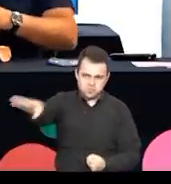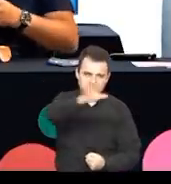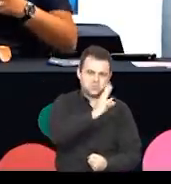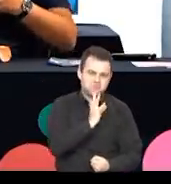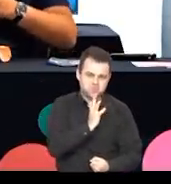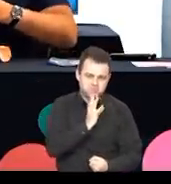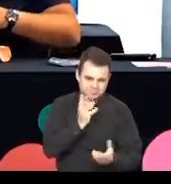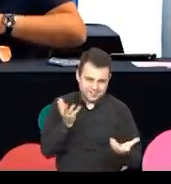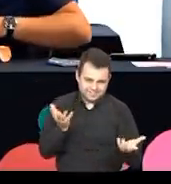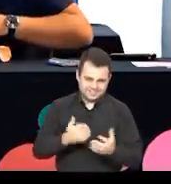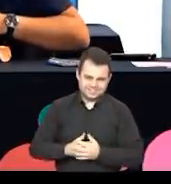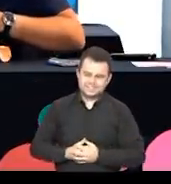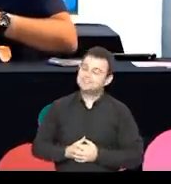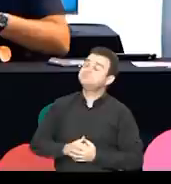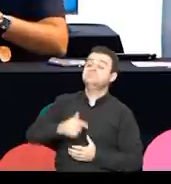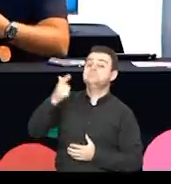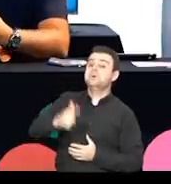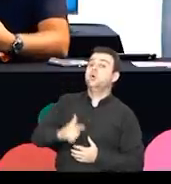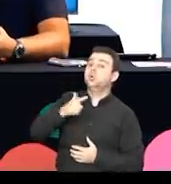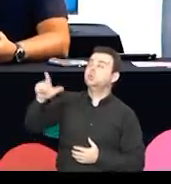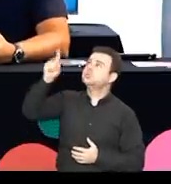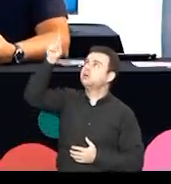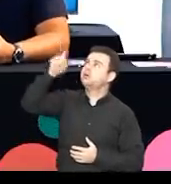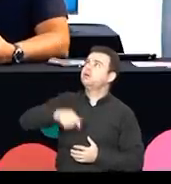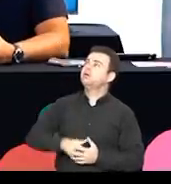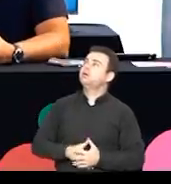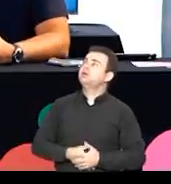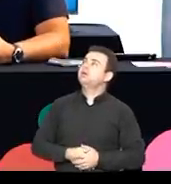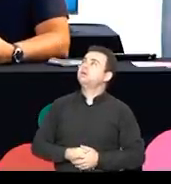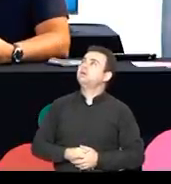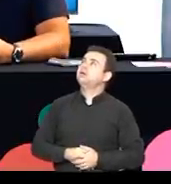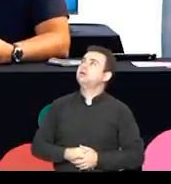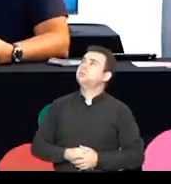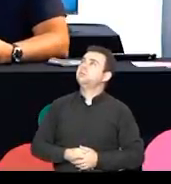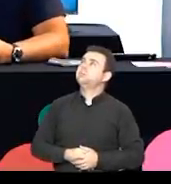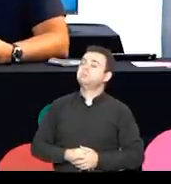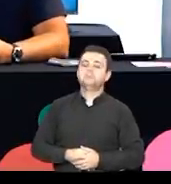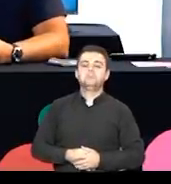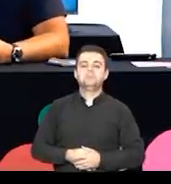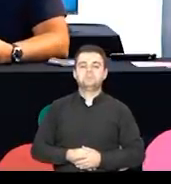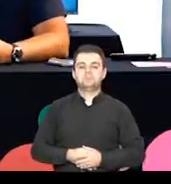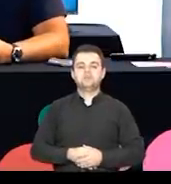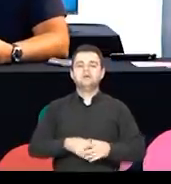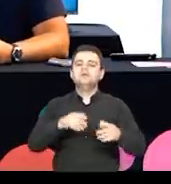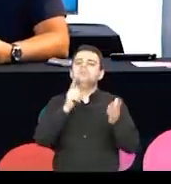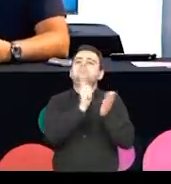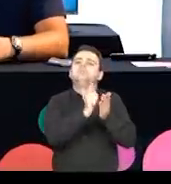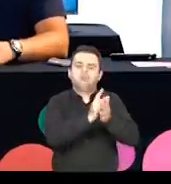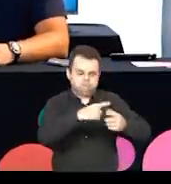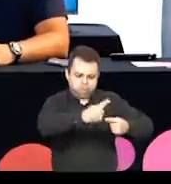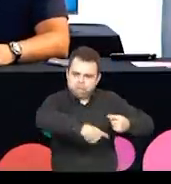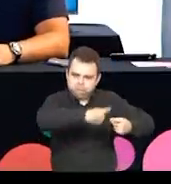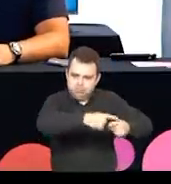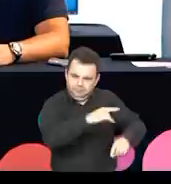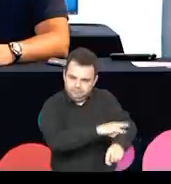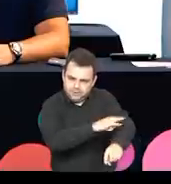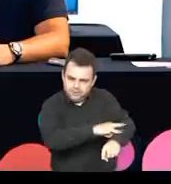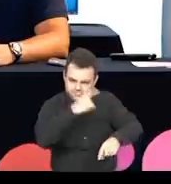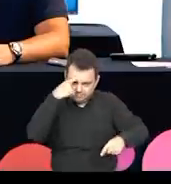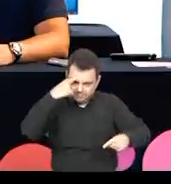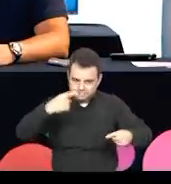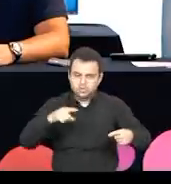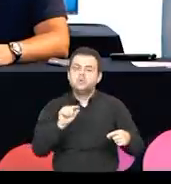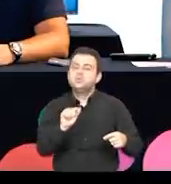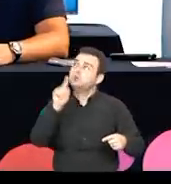rústica, mais simples. Olha que interessante. Ele é feito com 2 rolos de papel higiênico, tá? O primeiro eu utilizo como